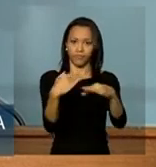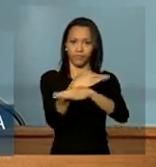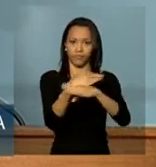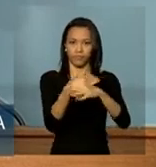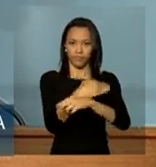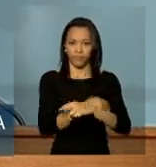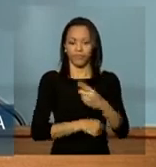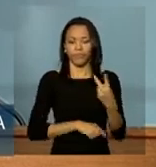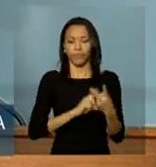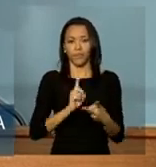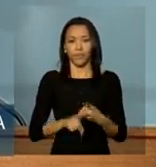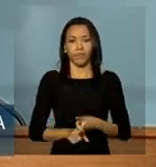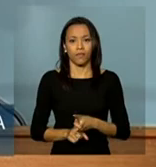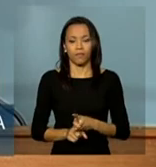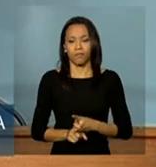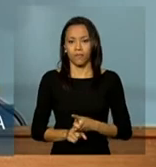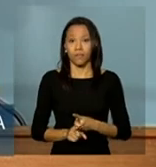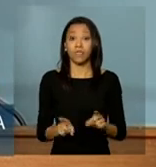a